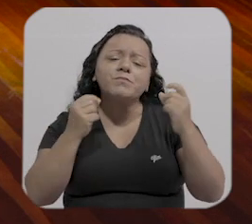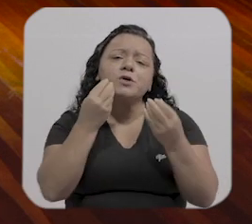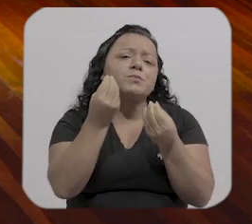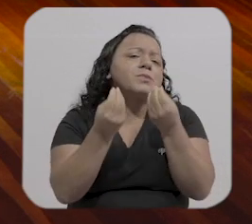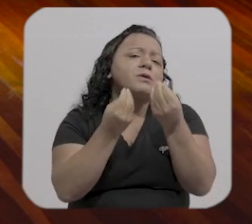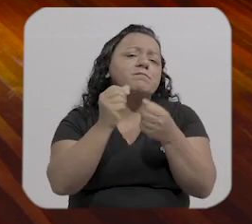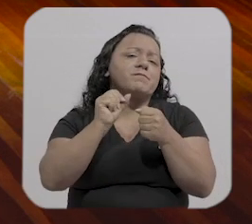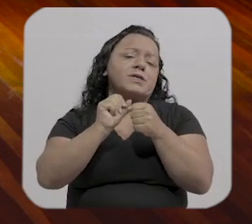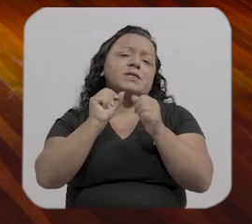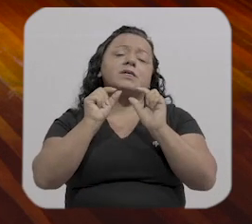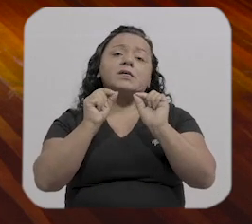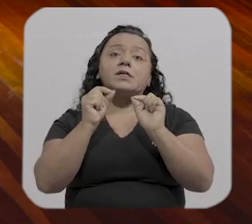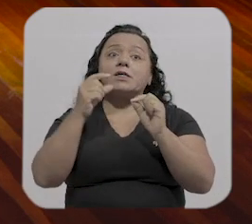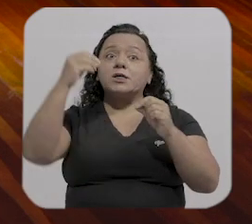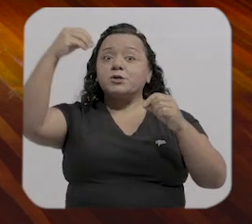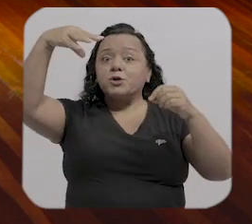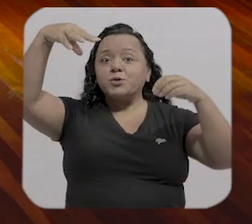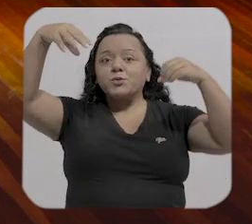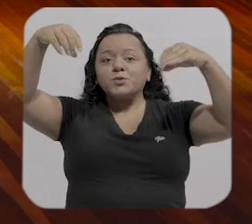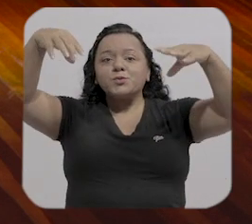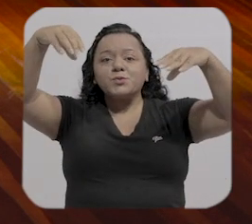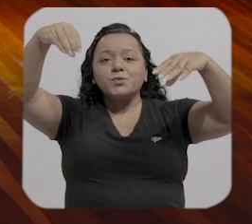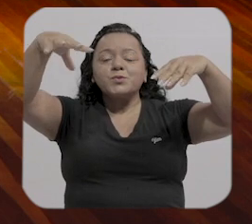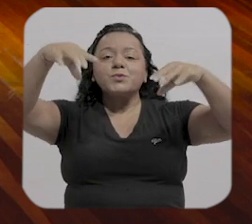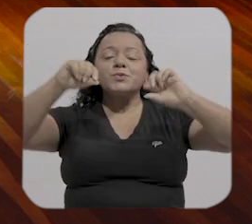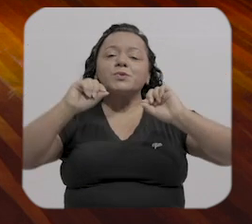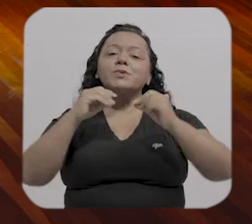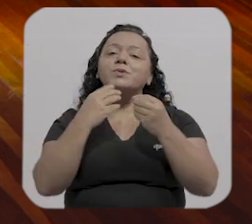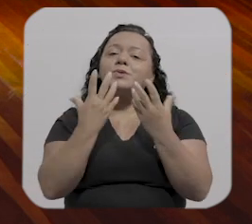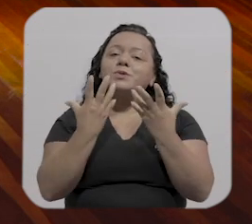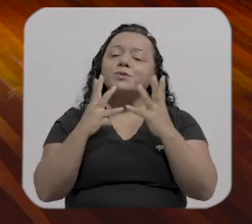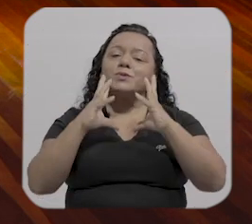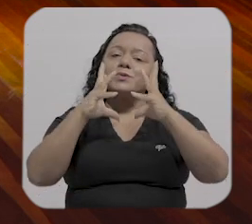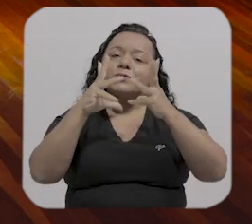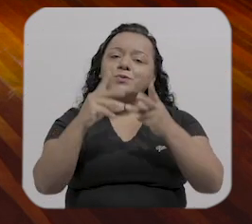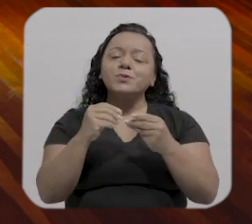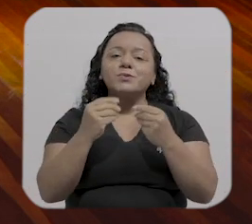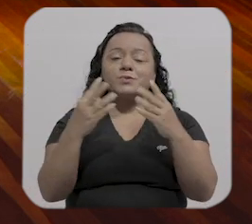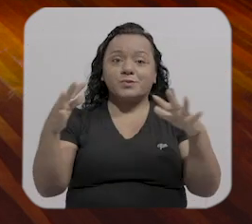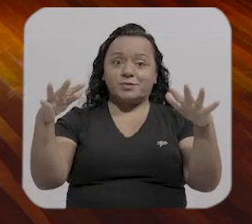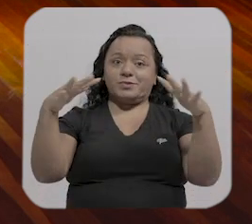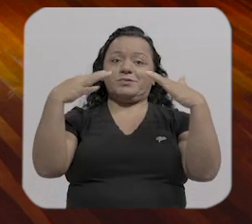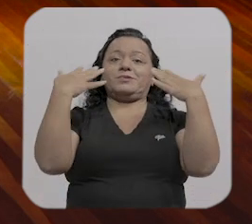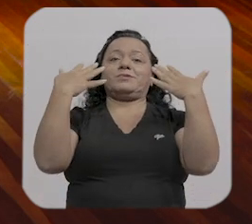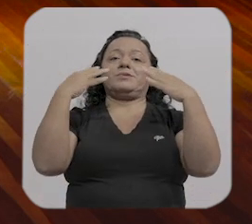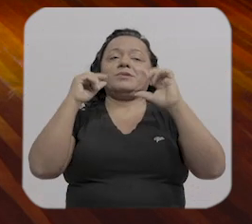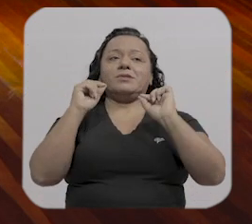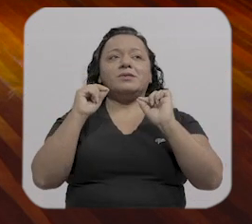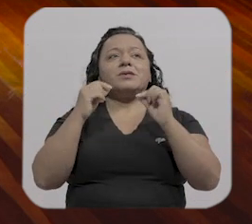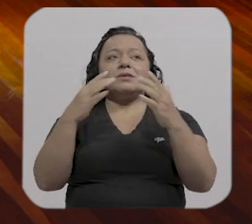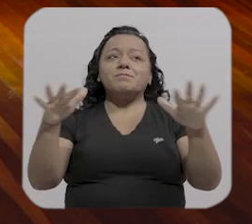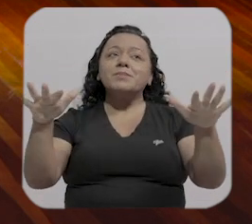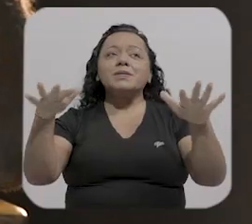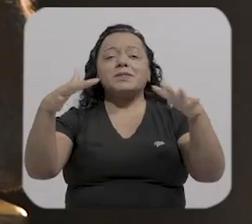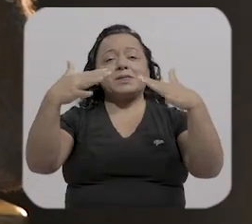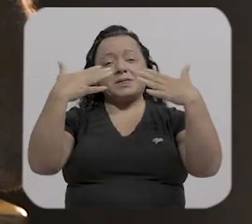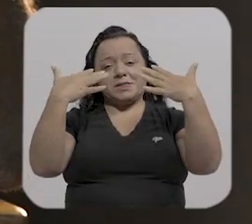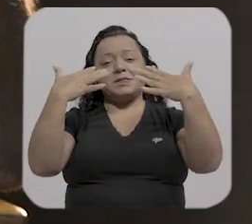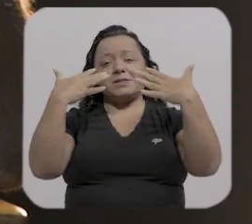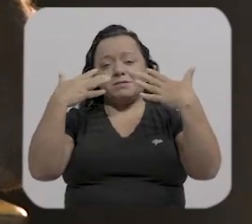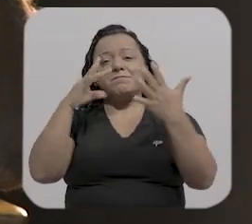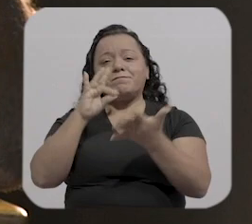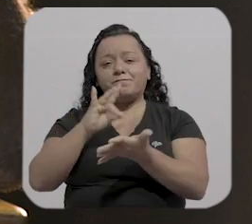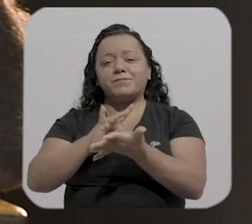que eles fazem isso? Aquelas luzes e tal, né? Tudo isso já me chamava muita atenção, né? Mas muita